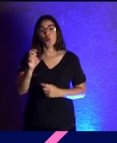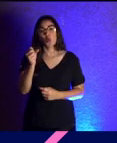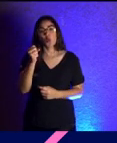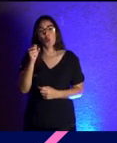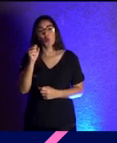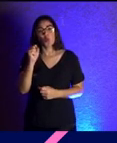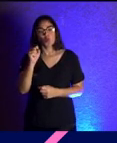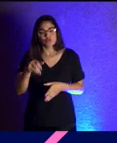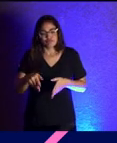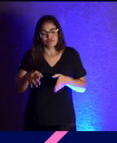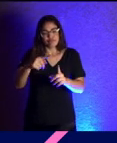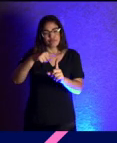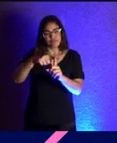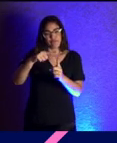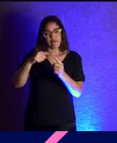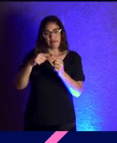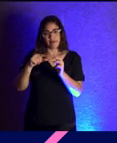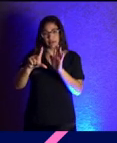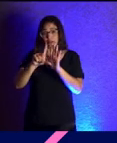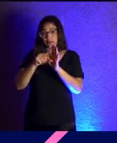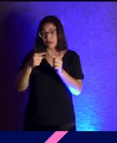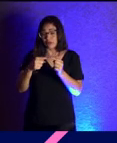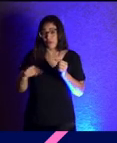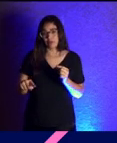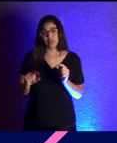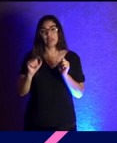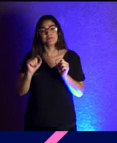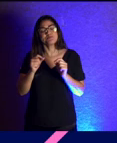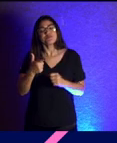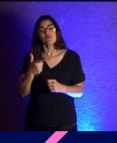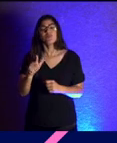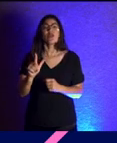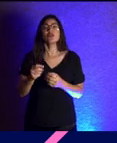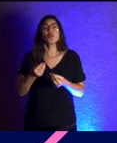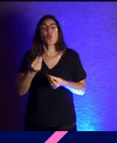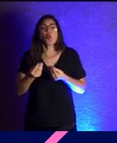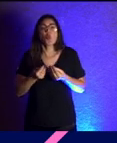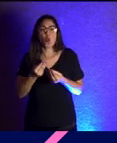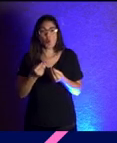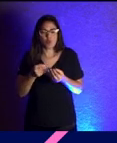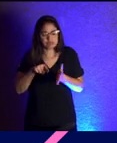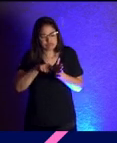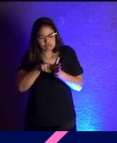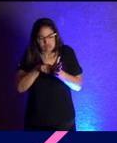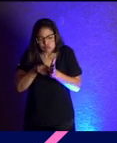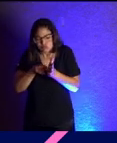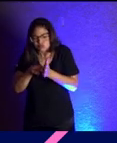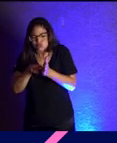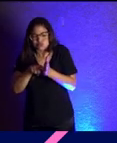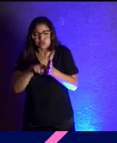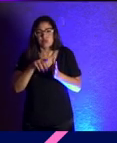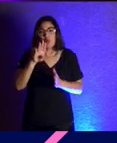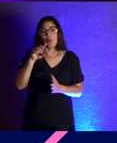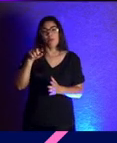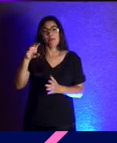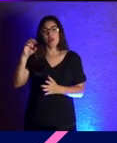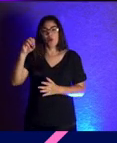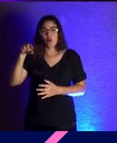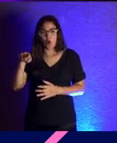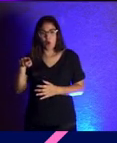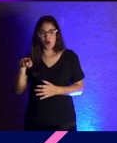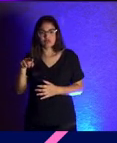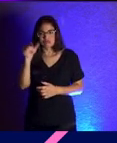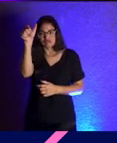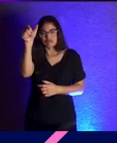Rio. Outra forma que a gente buscou de demonstrar isso foi analisar os boletins de ocorrência de pessoas desaparecidas. Lembrando que